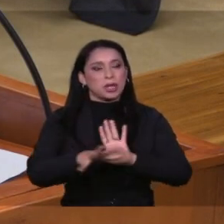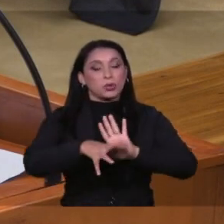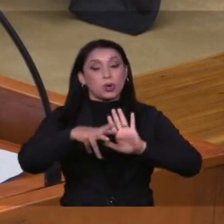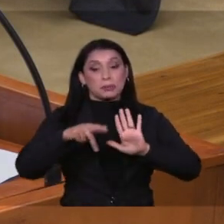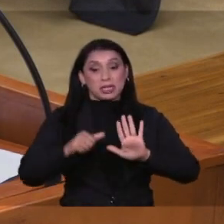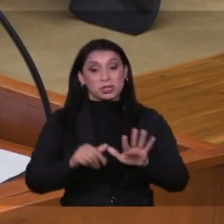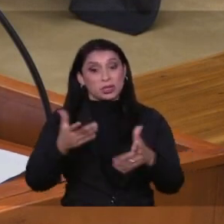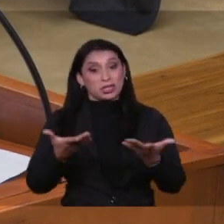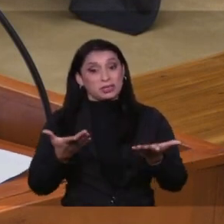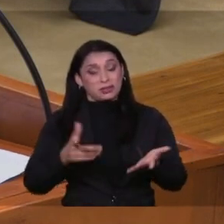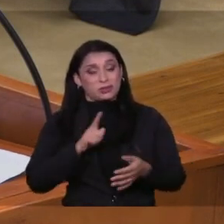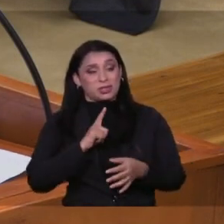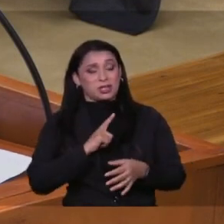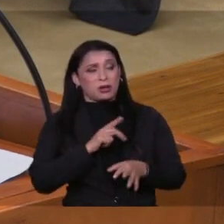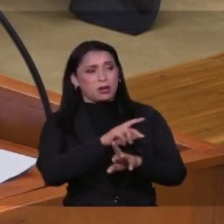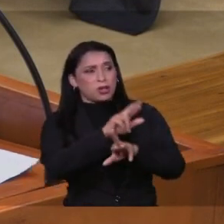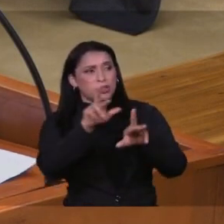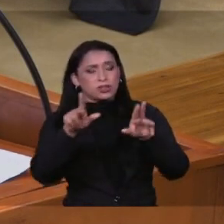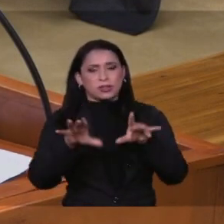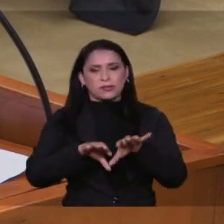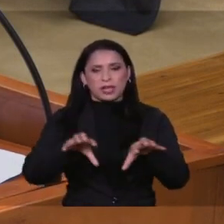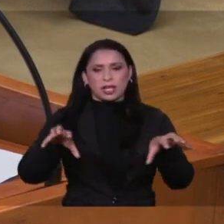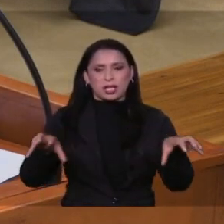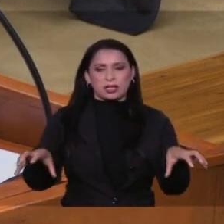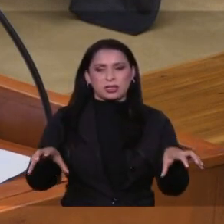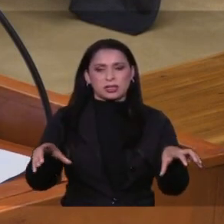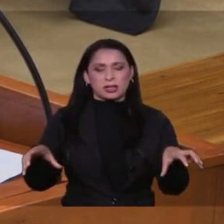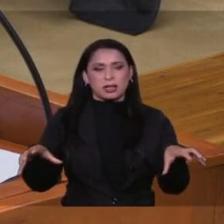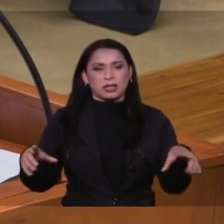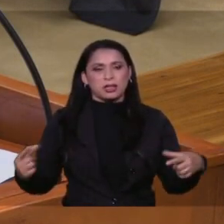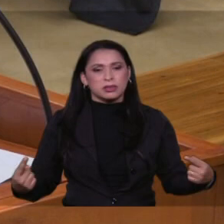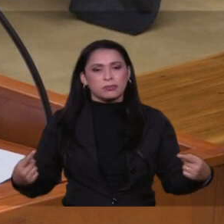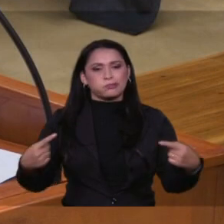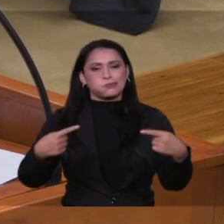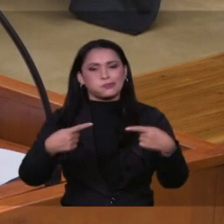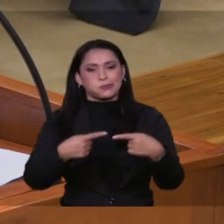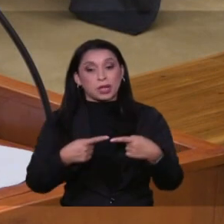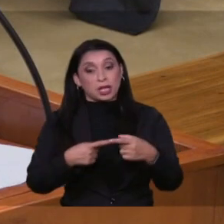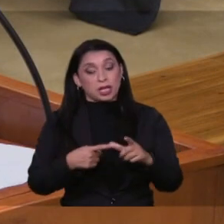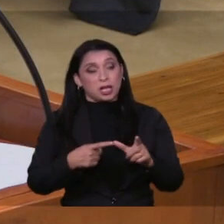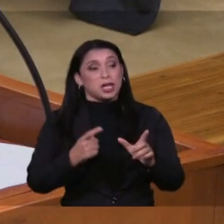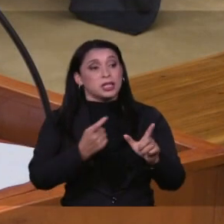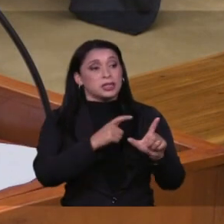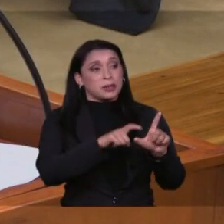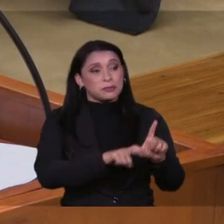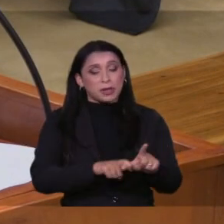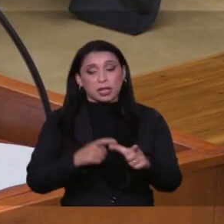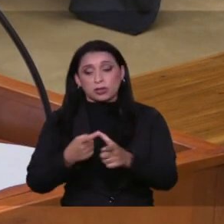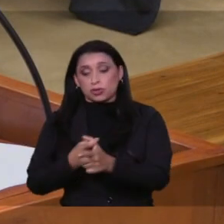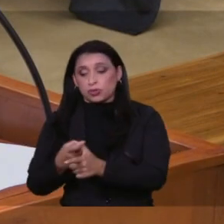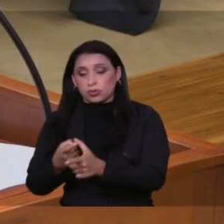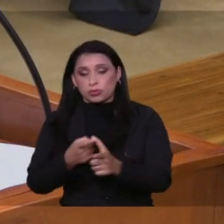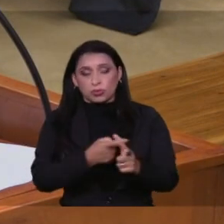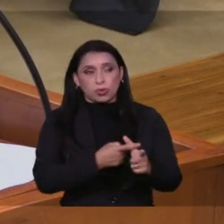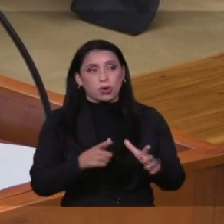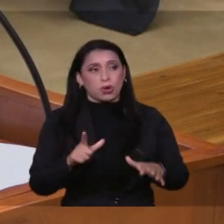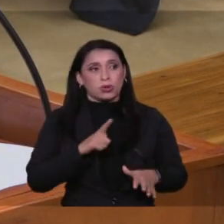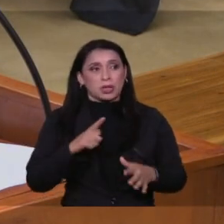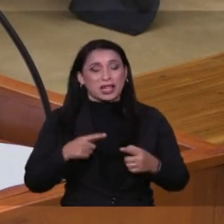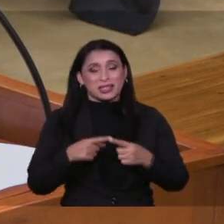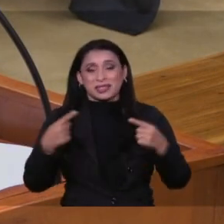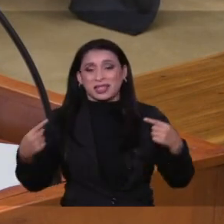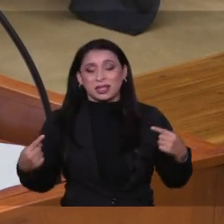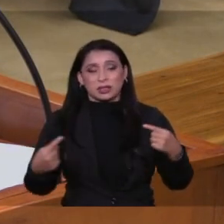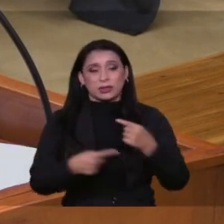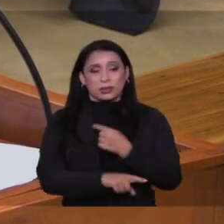evidente que, apesar de serem biomas distintos, eles estão interligados e têm uma causa de codependência ali. As inconstitucionalidades, então,